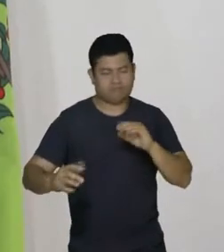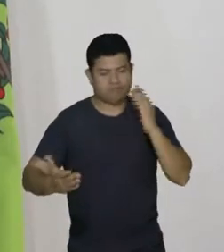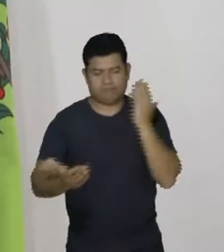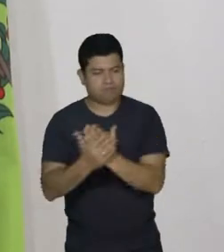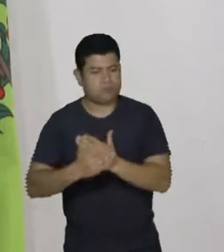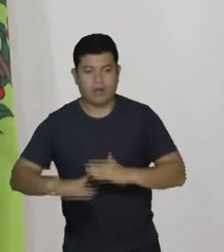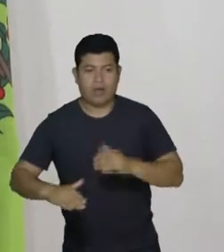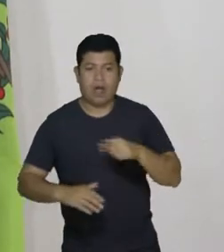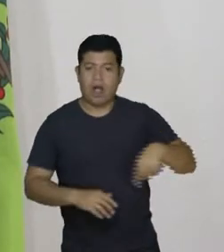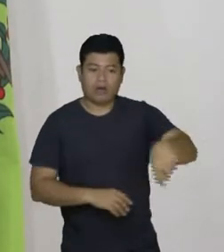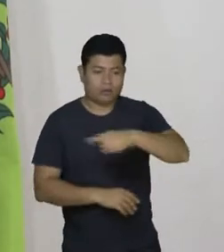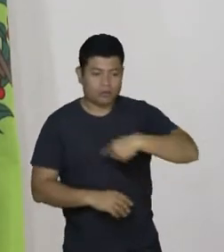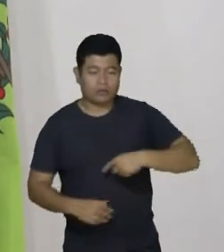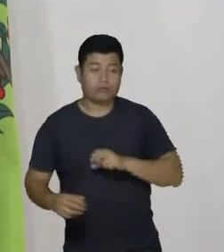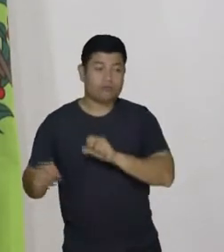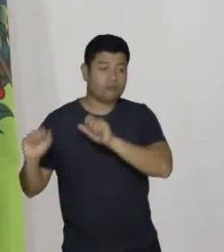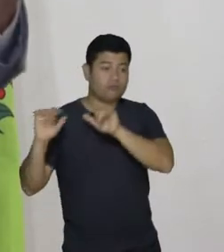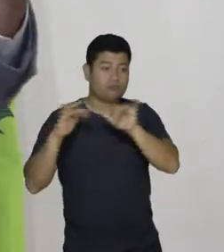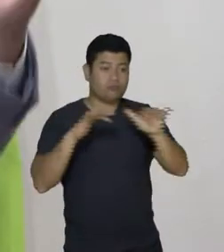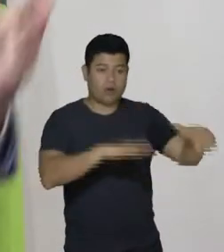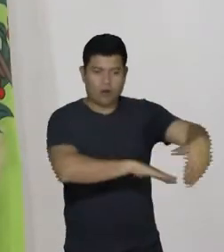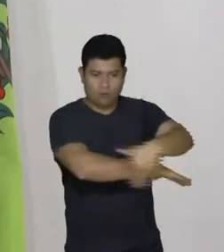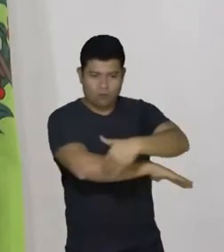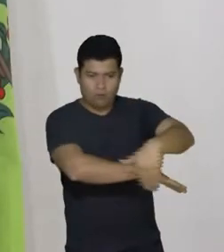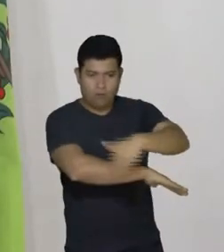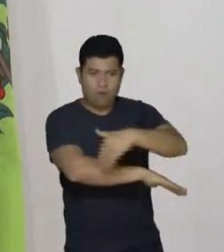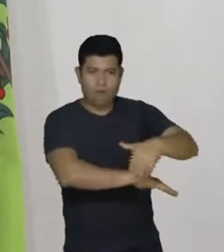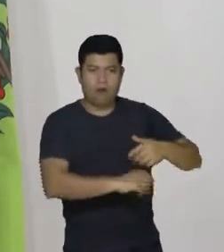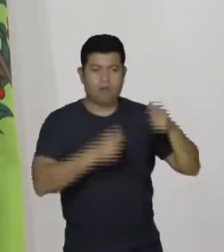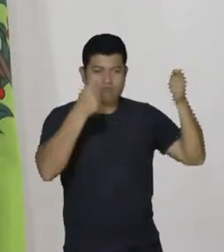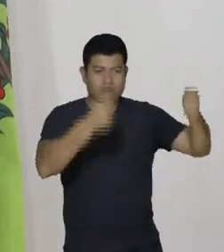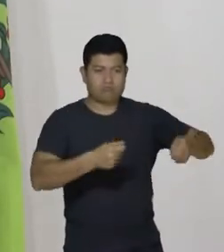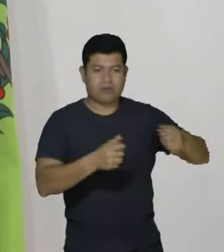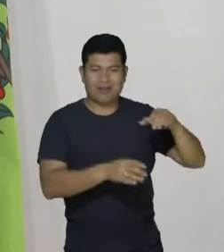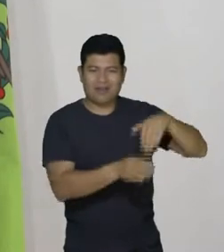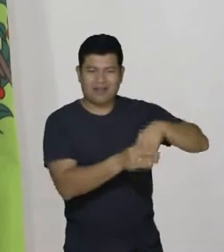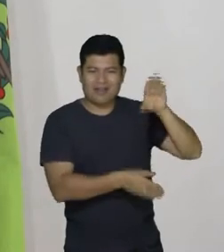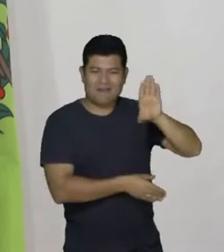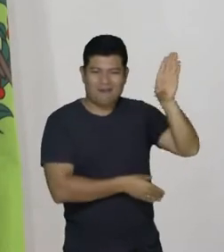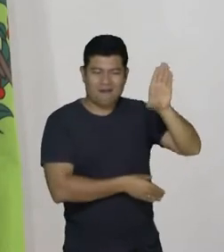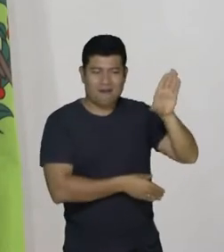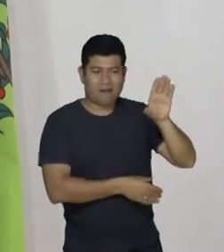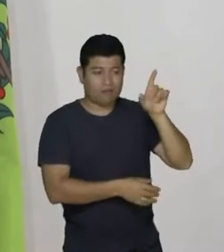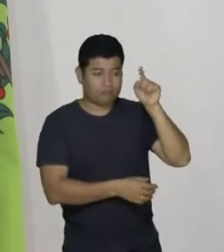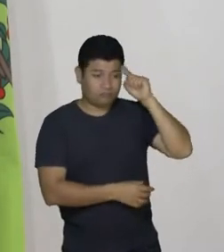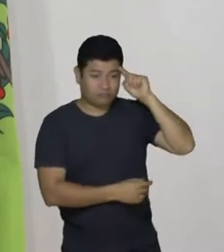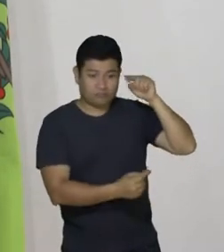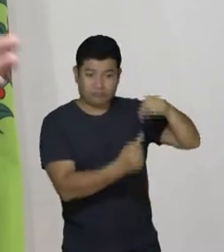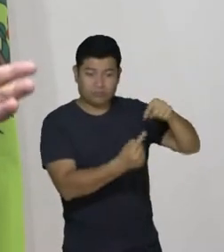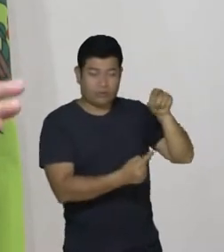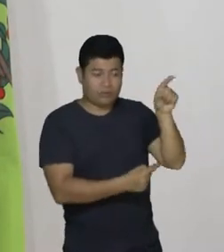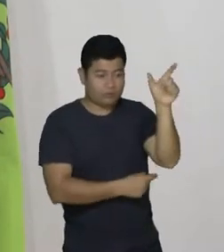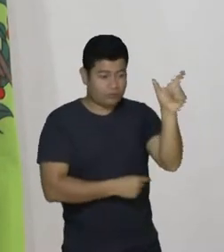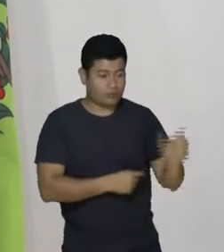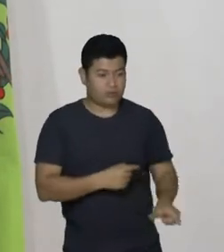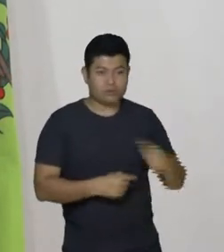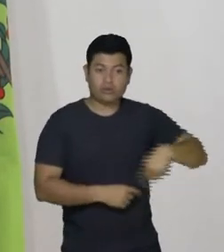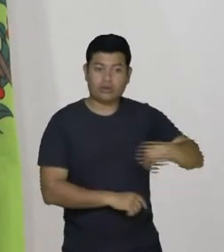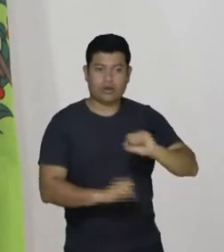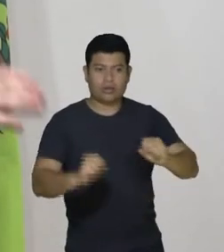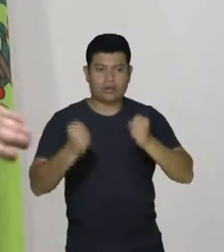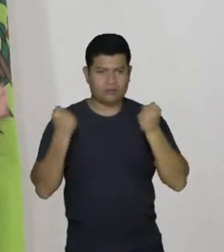fazer campanha política para um determinado candidato? Não, é que a gente está em defesa da educação. Pera